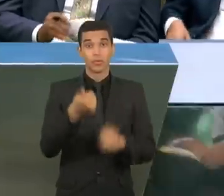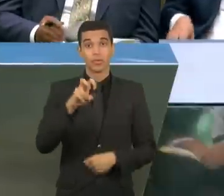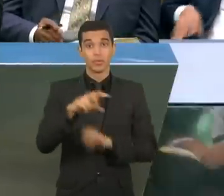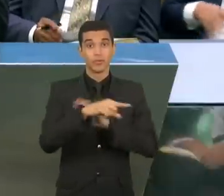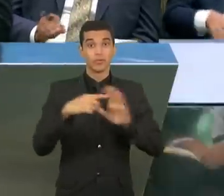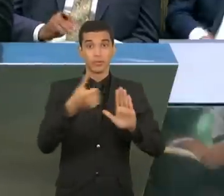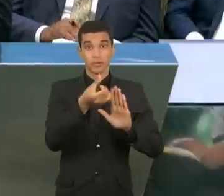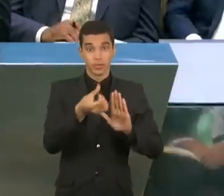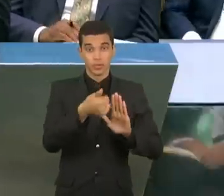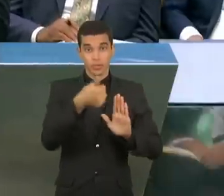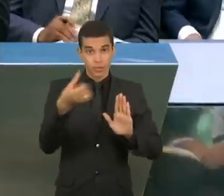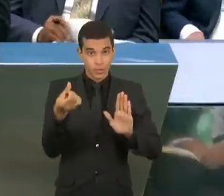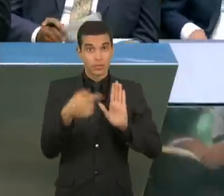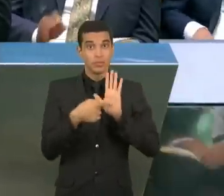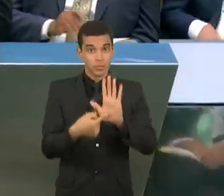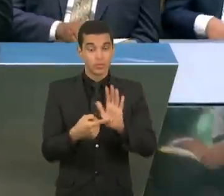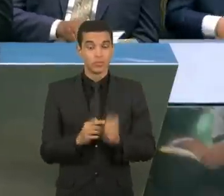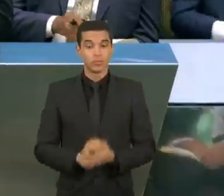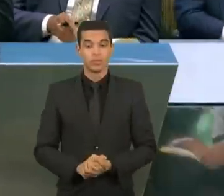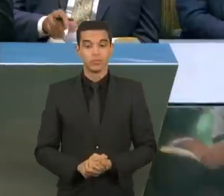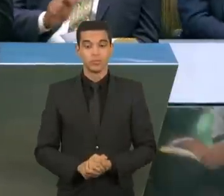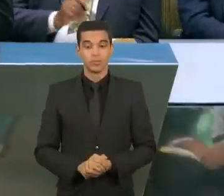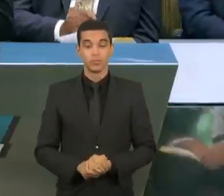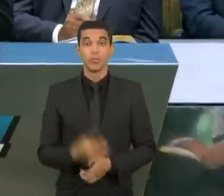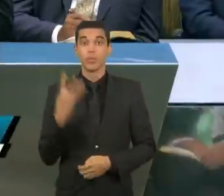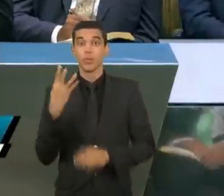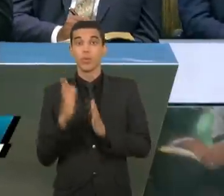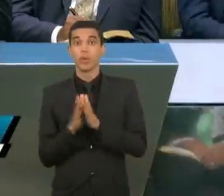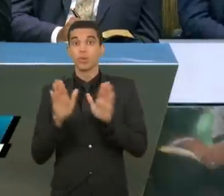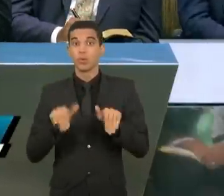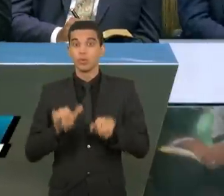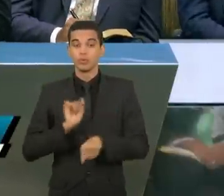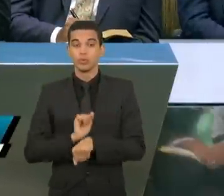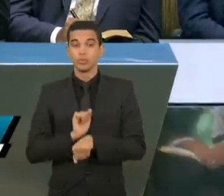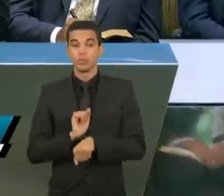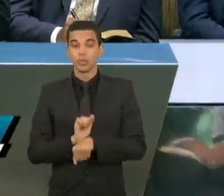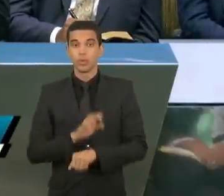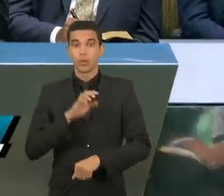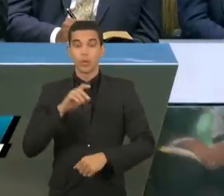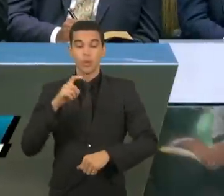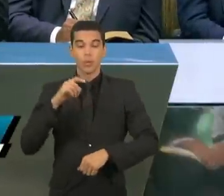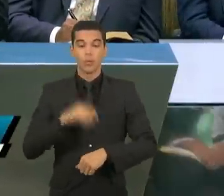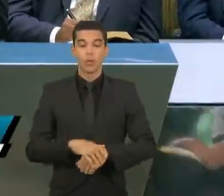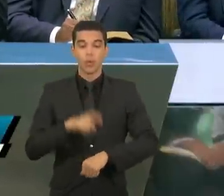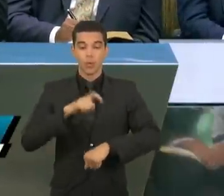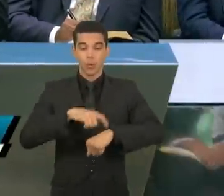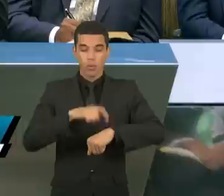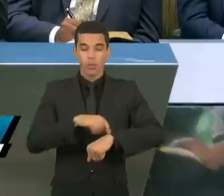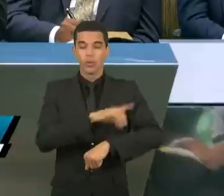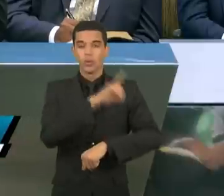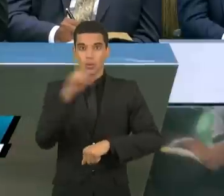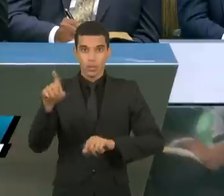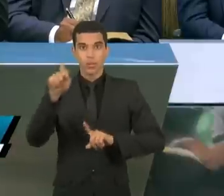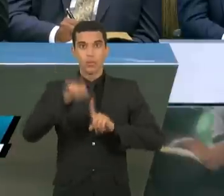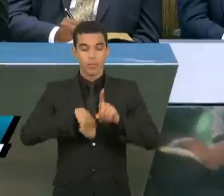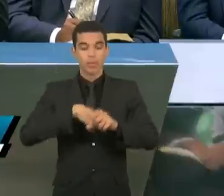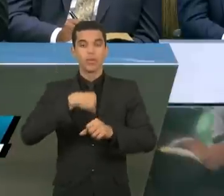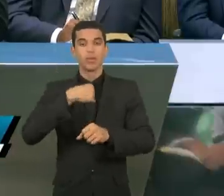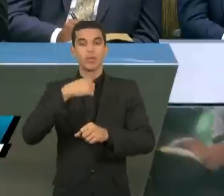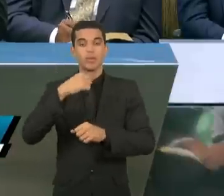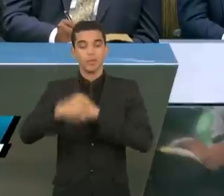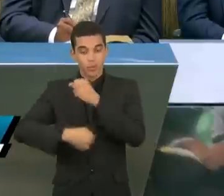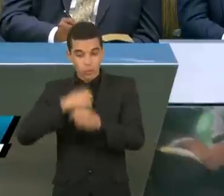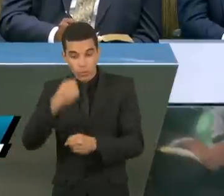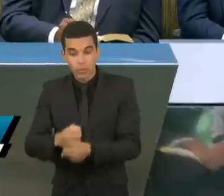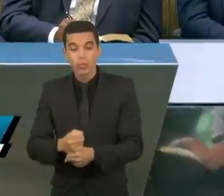e foram soltos os quatro anjos que estavam preparados para a hora, o dia, o mês, o ano e o fim, a fim de matarem